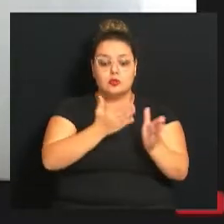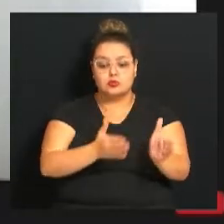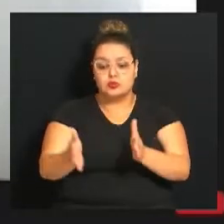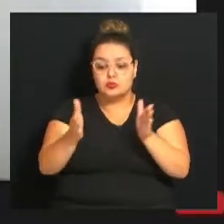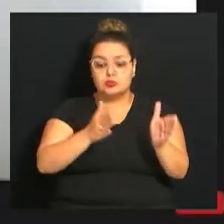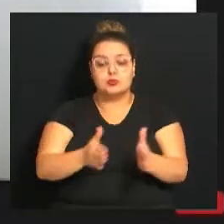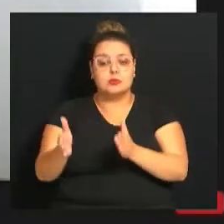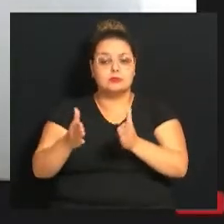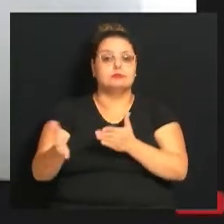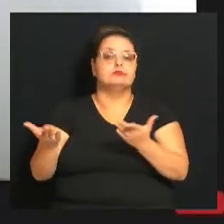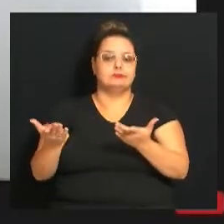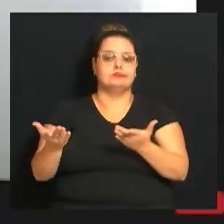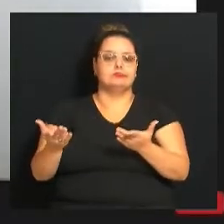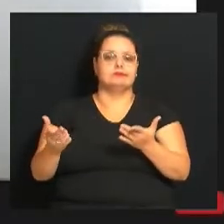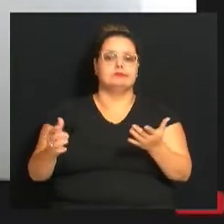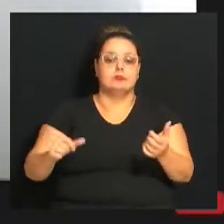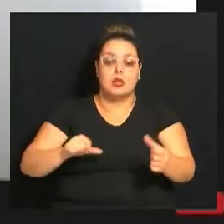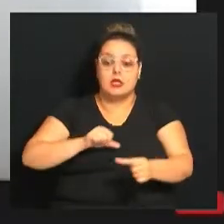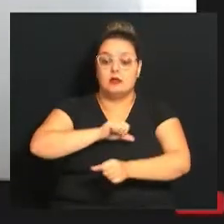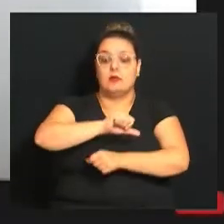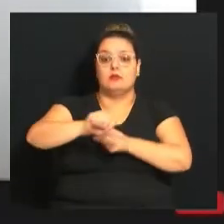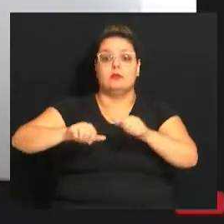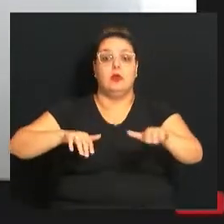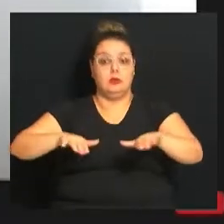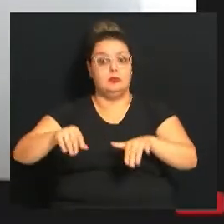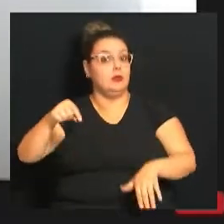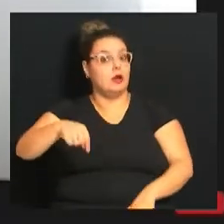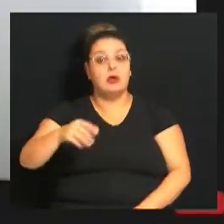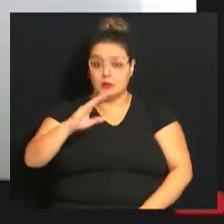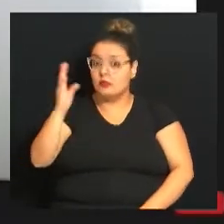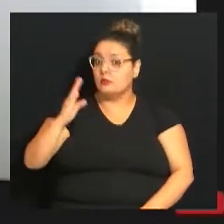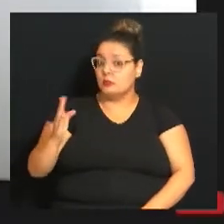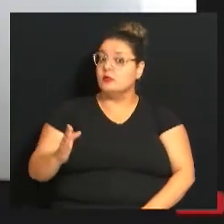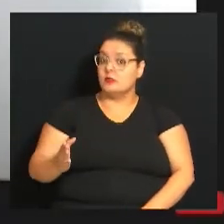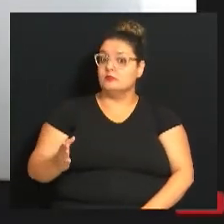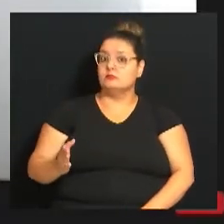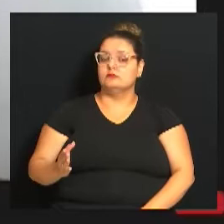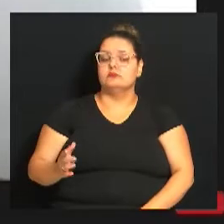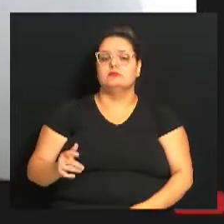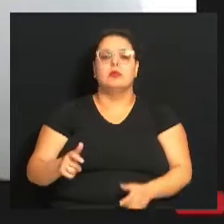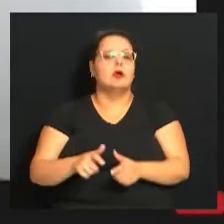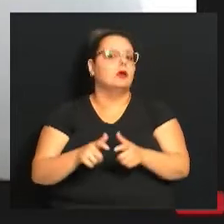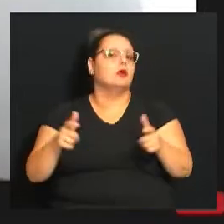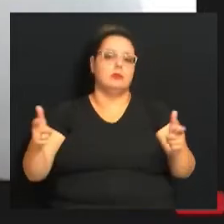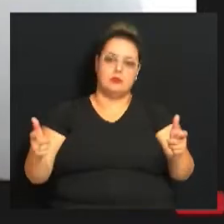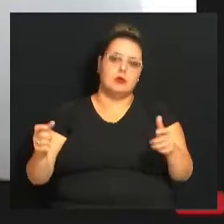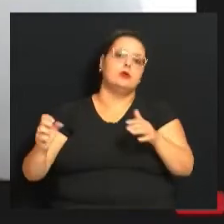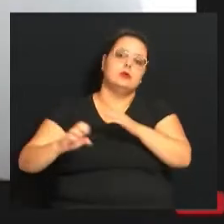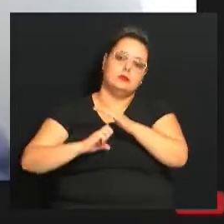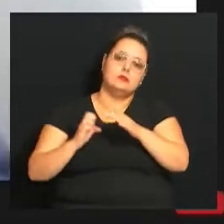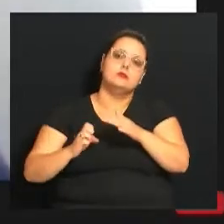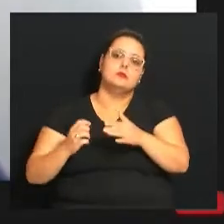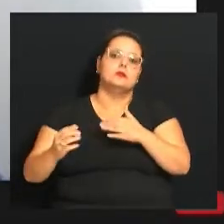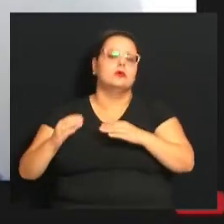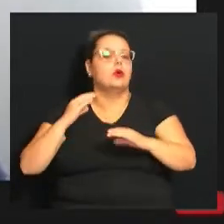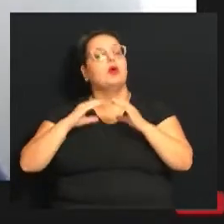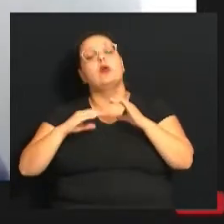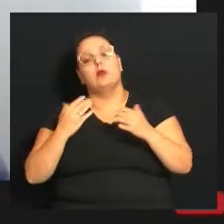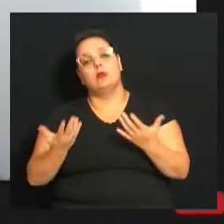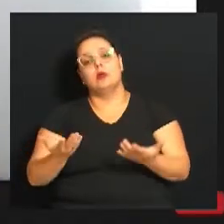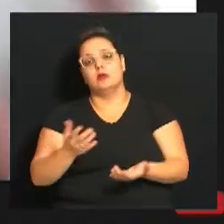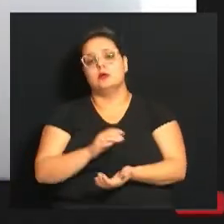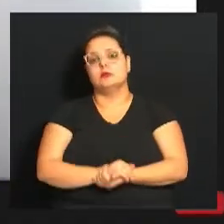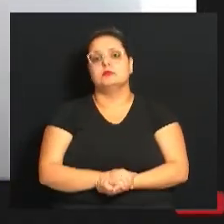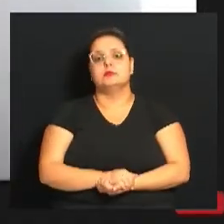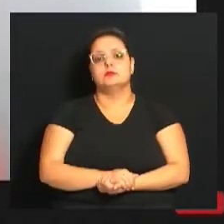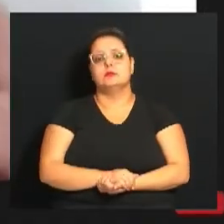essa revolução do streaming está mexendo até aqui no Brasil com as nossas maiores empresas de telecomunicação, que inclusive no